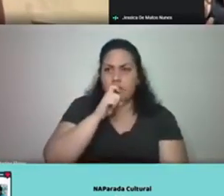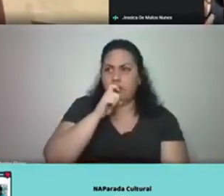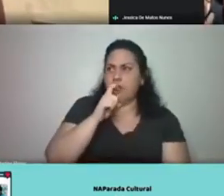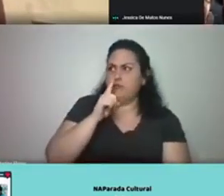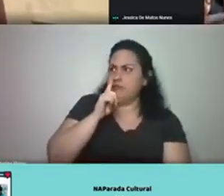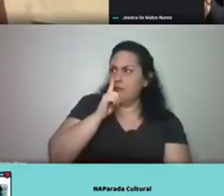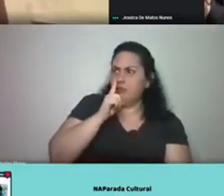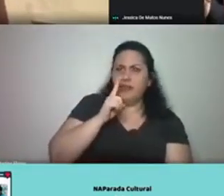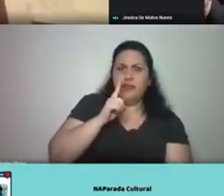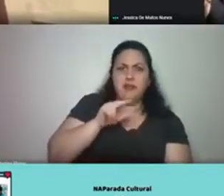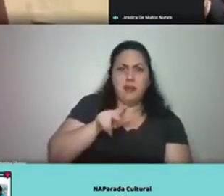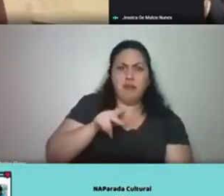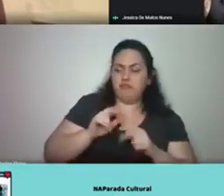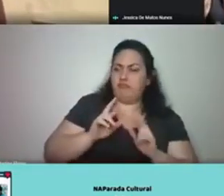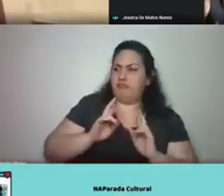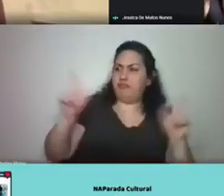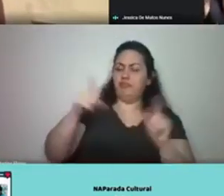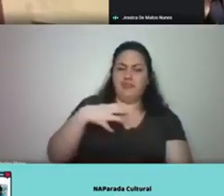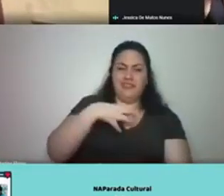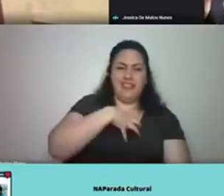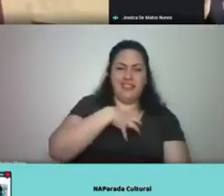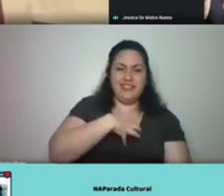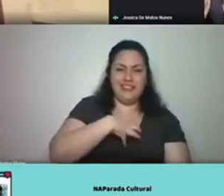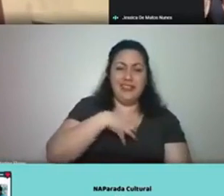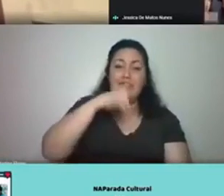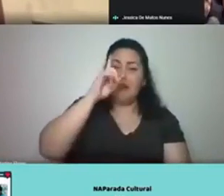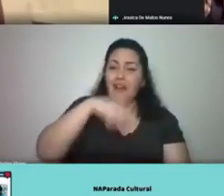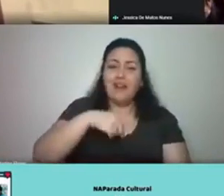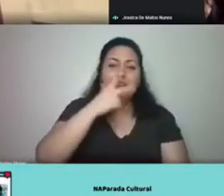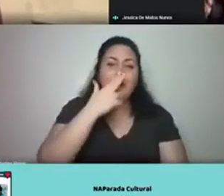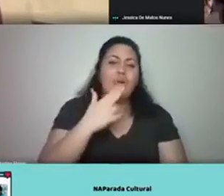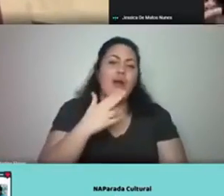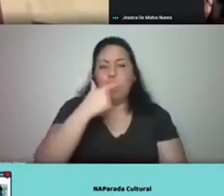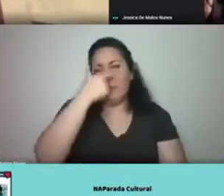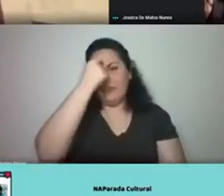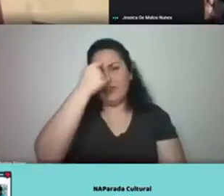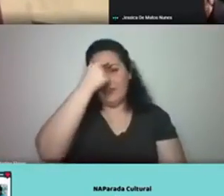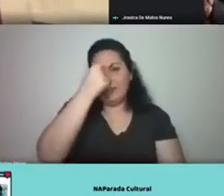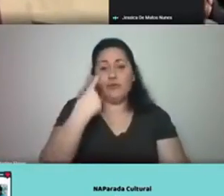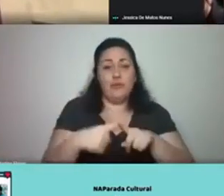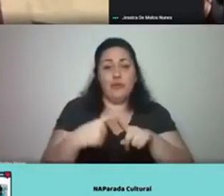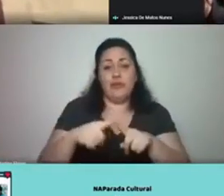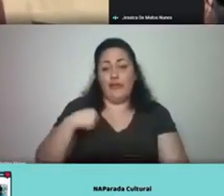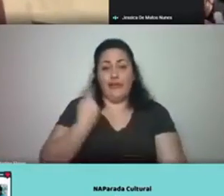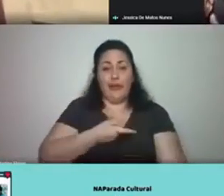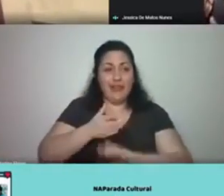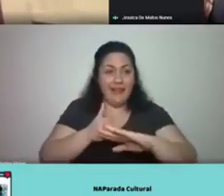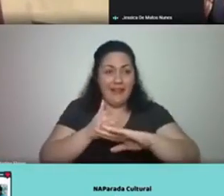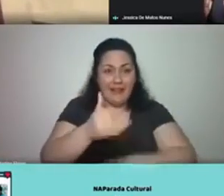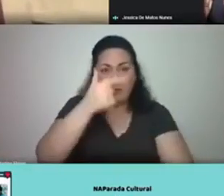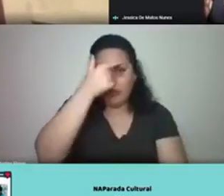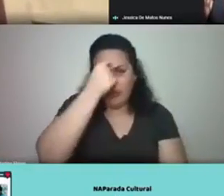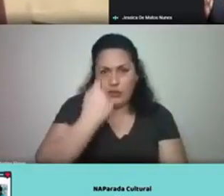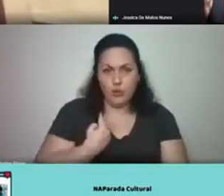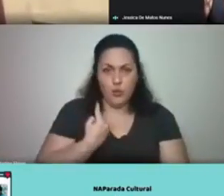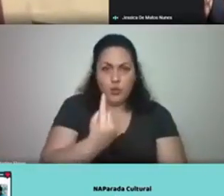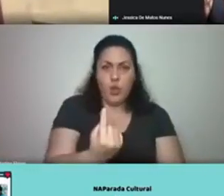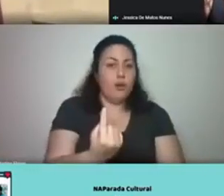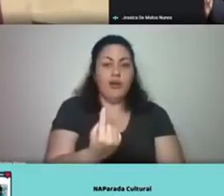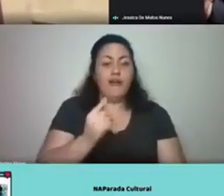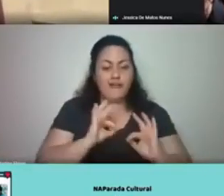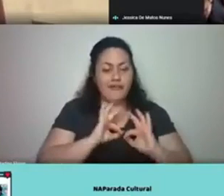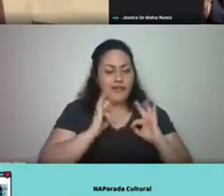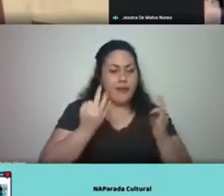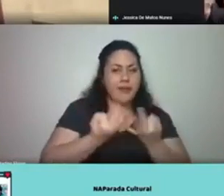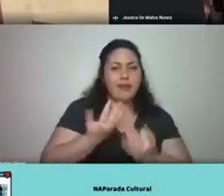né? A gente entra na universidade e não entra sozinho, né? A nossa família, os nossos amigos entram juntos. Então,